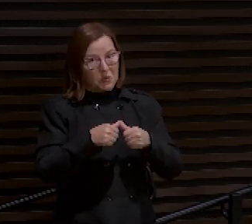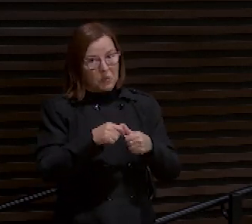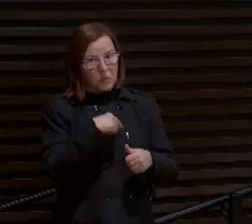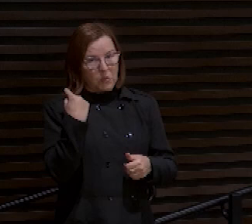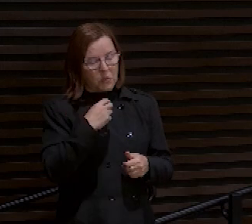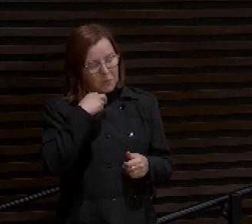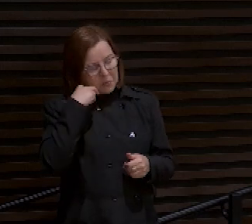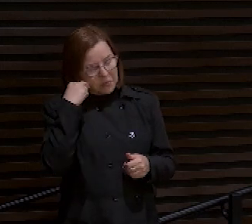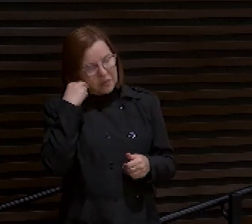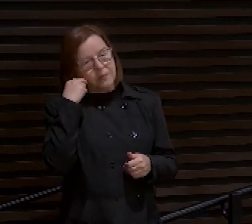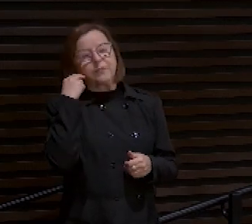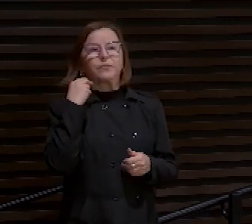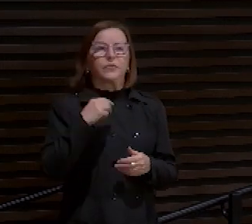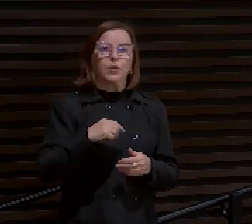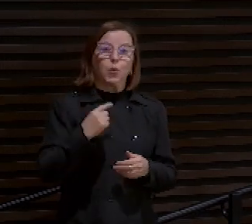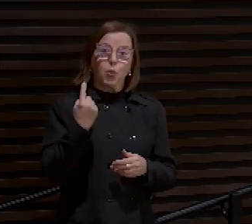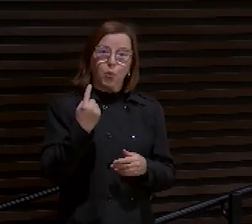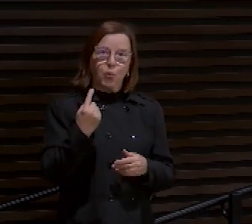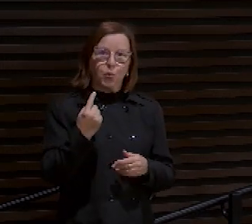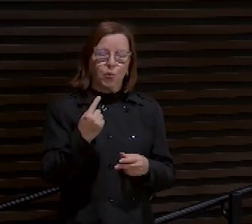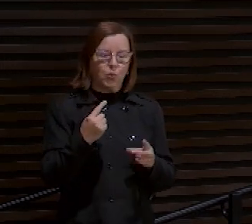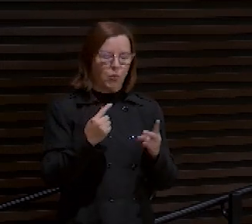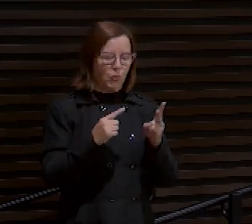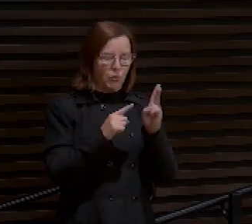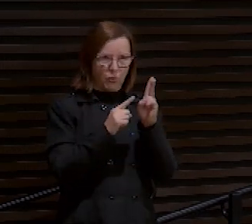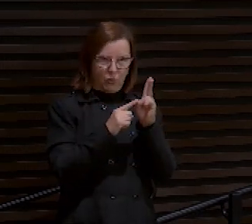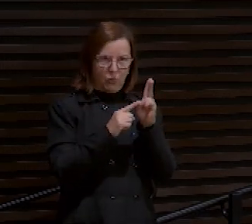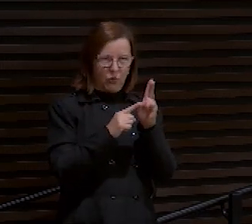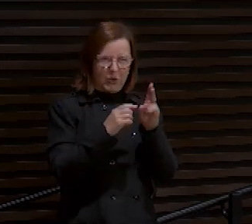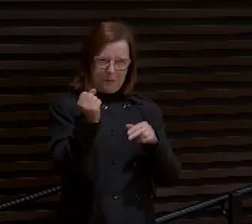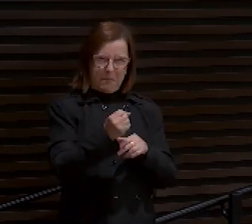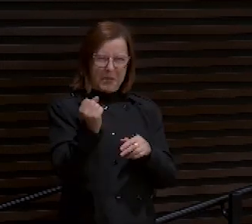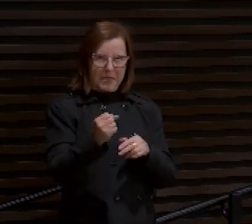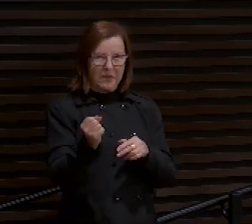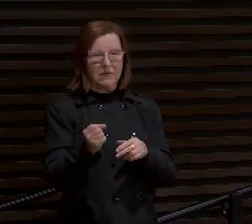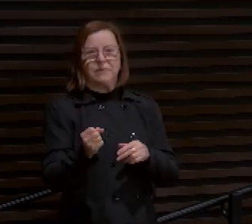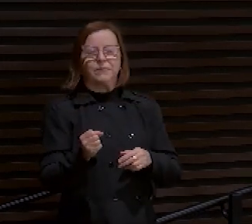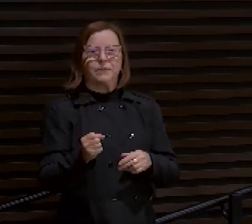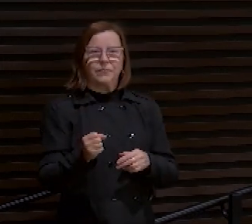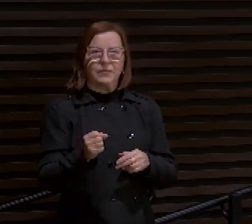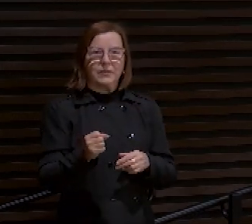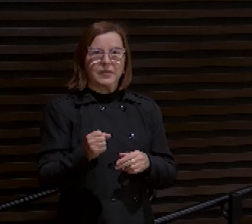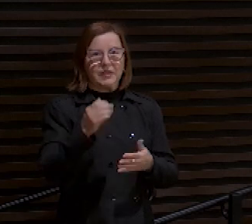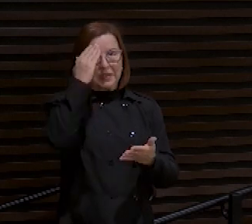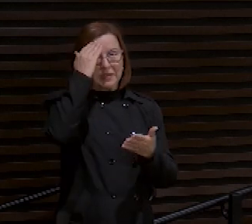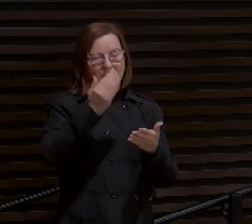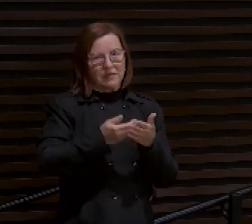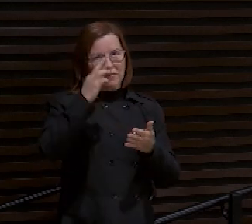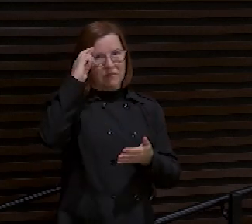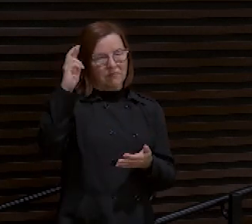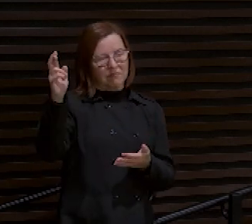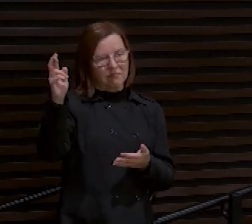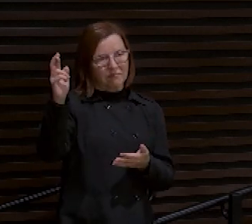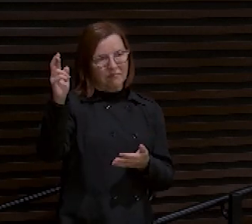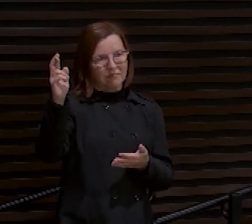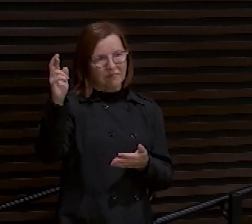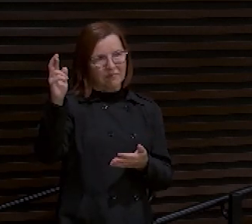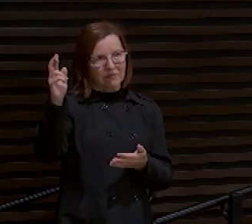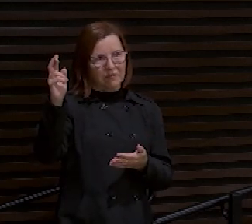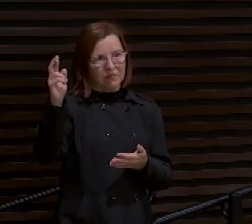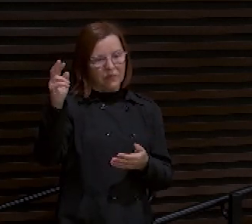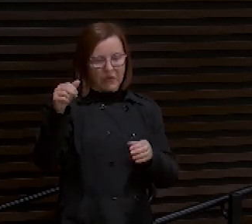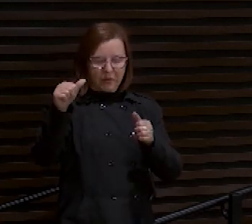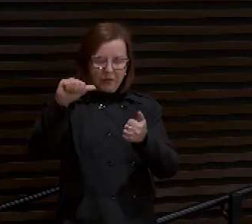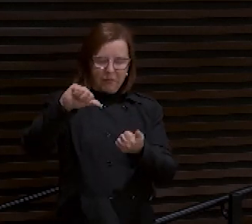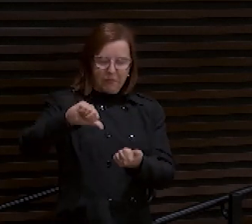O Mincai, que era o índio, um dos assassinos, que foi convertido ao Senhor, ele batizou